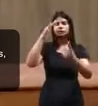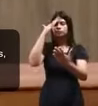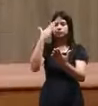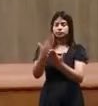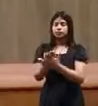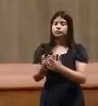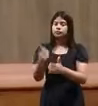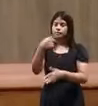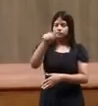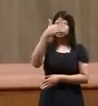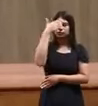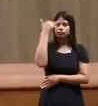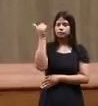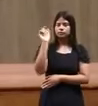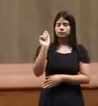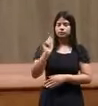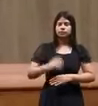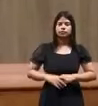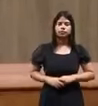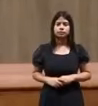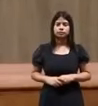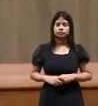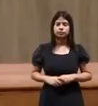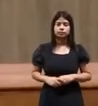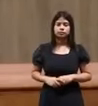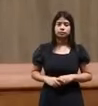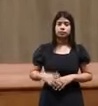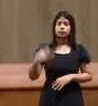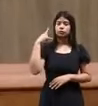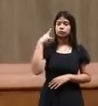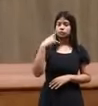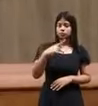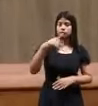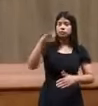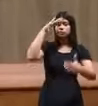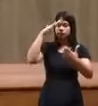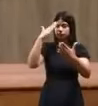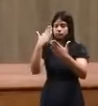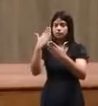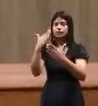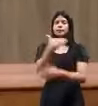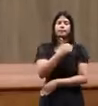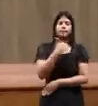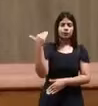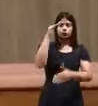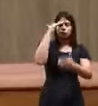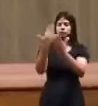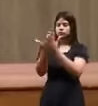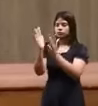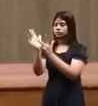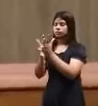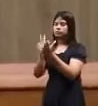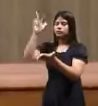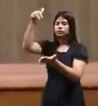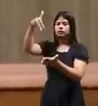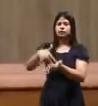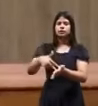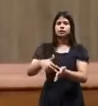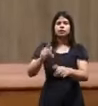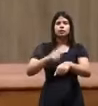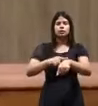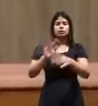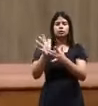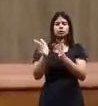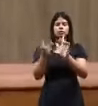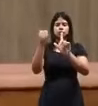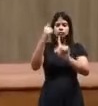sabiam que todos os santos da velha aliança morreram acreditando no Messias que haveria de vir? E quando Cristo disse: está consumado, essa extensão